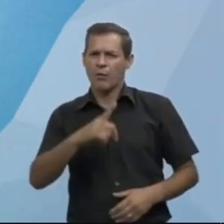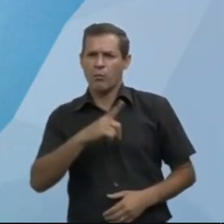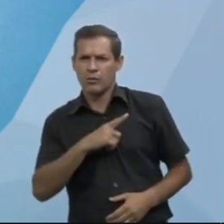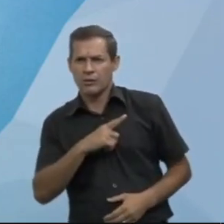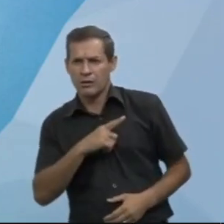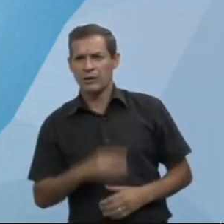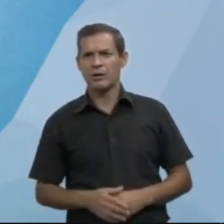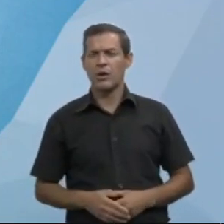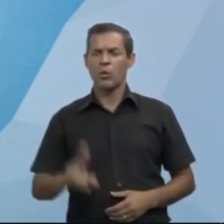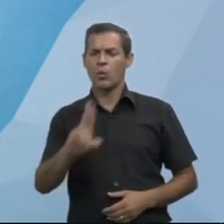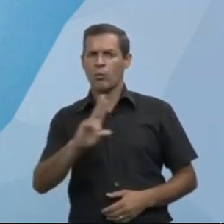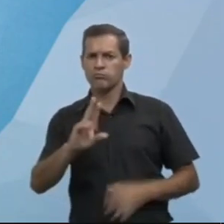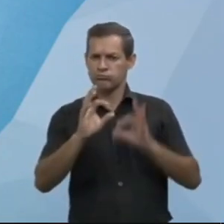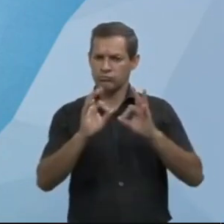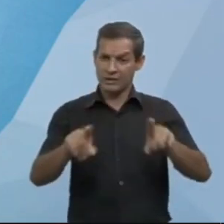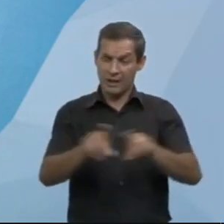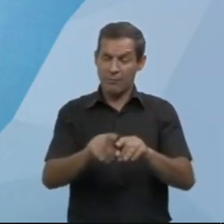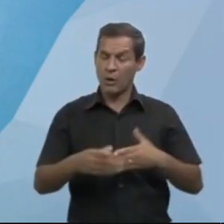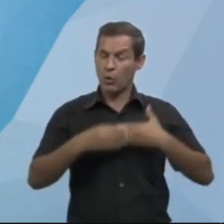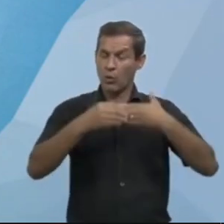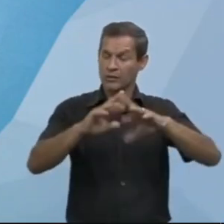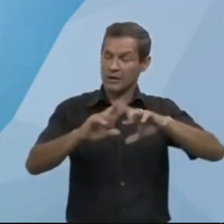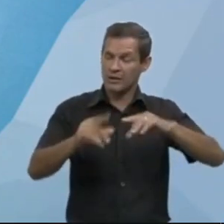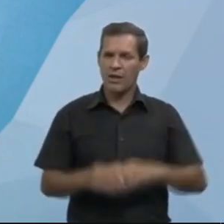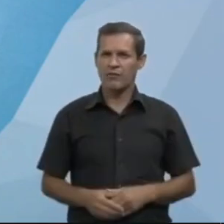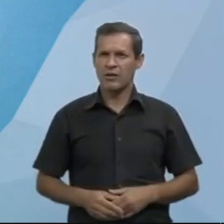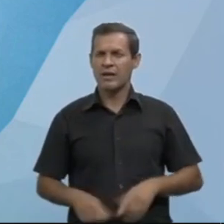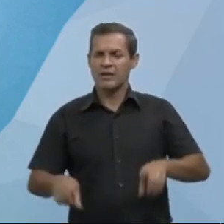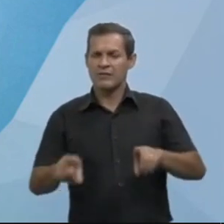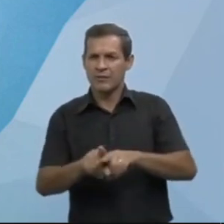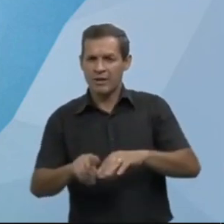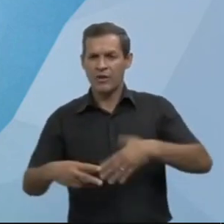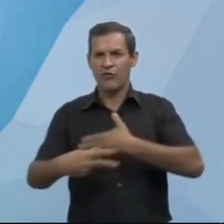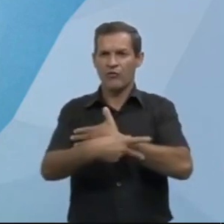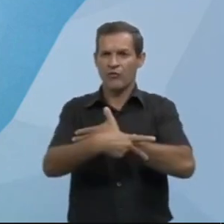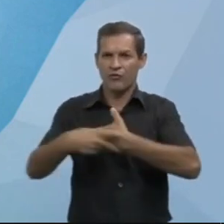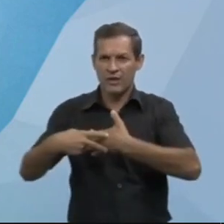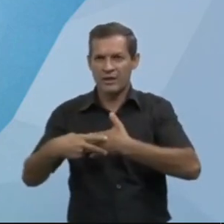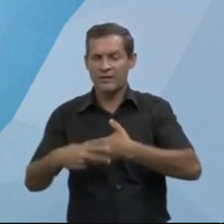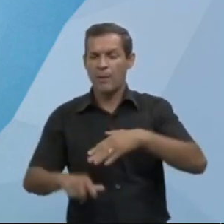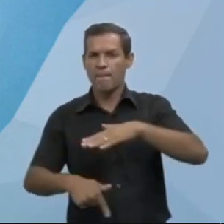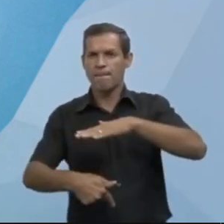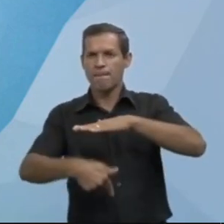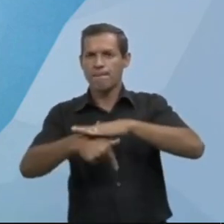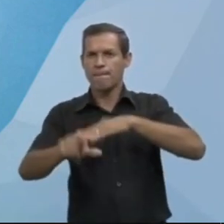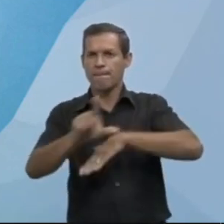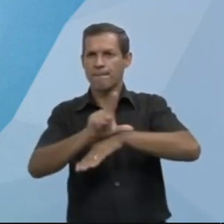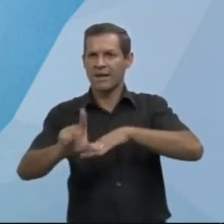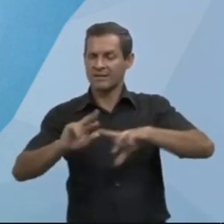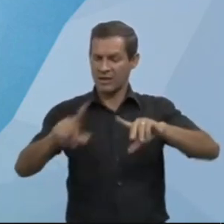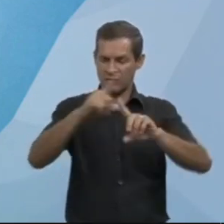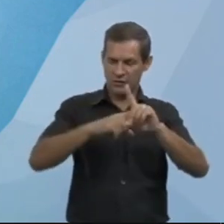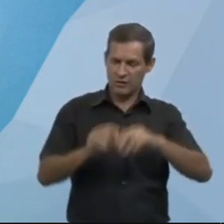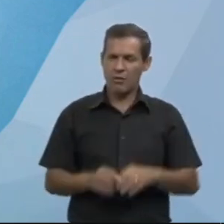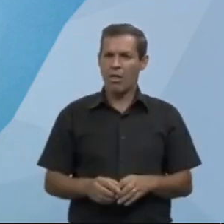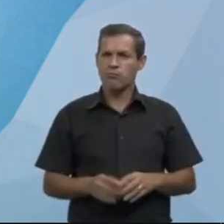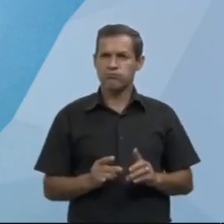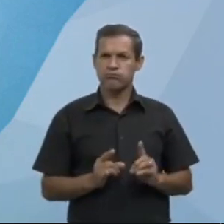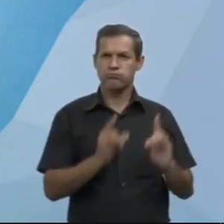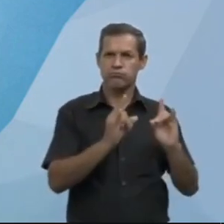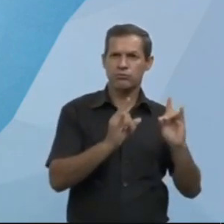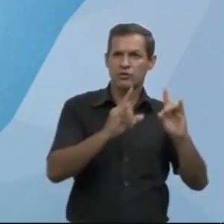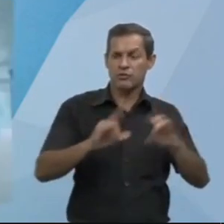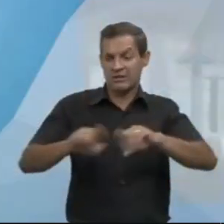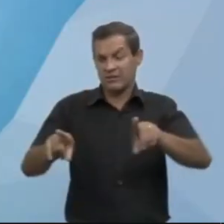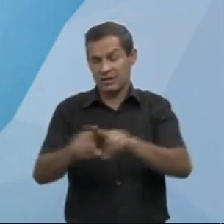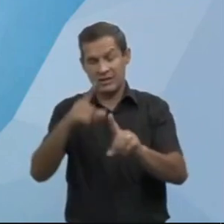os carregamentos de utilização e transferir para as vigas e pilares da edificação. Como existem diversos tipos de edificações, também